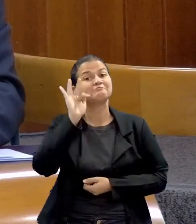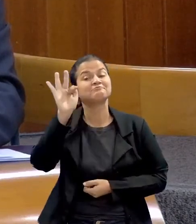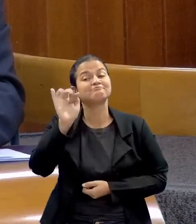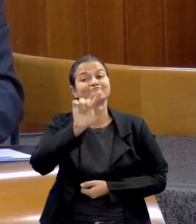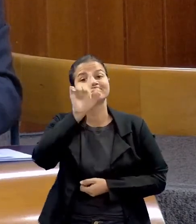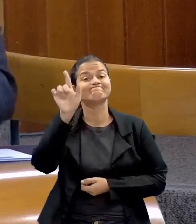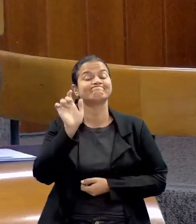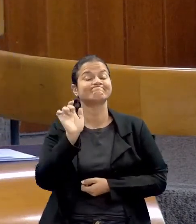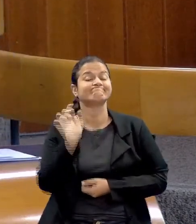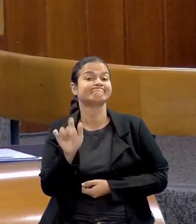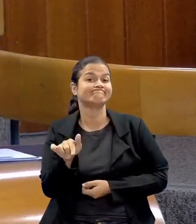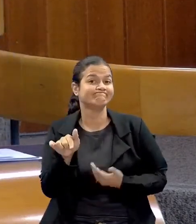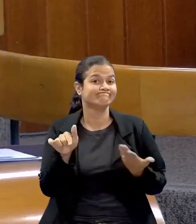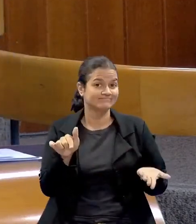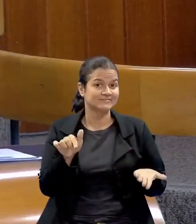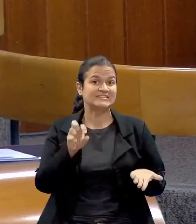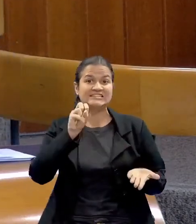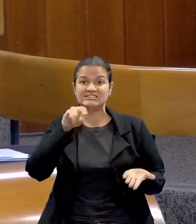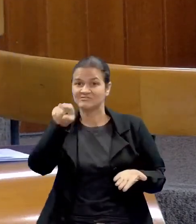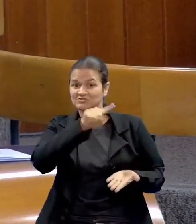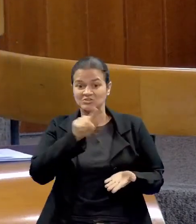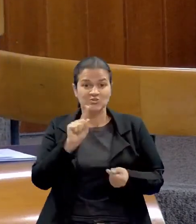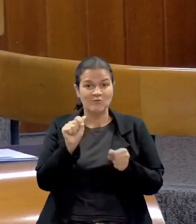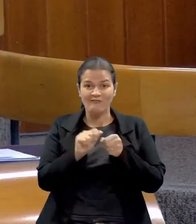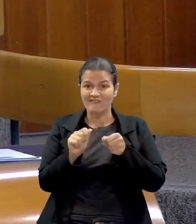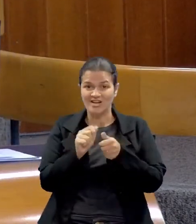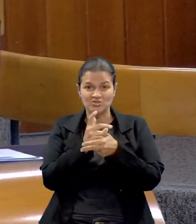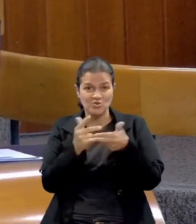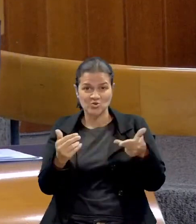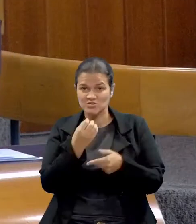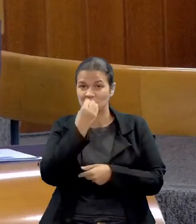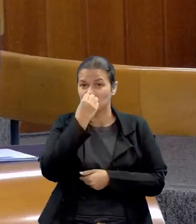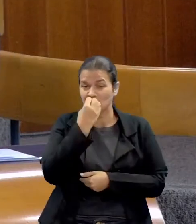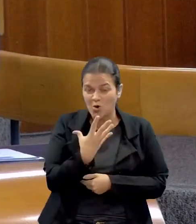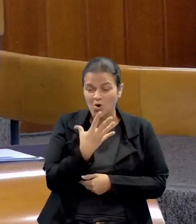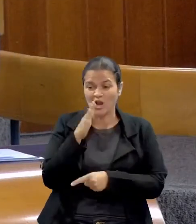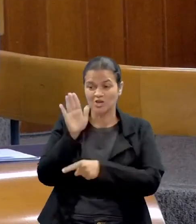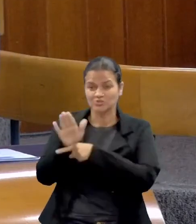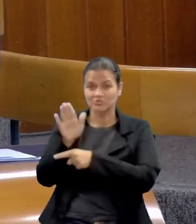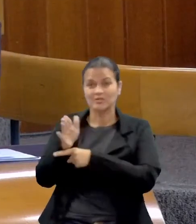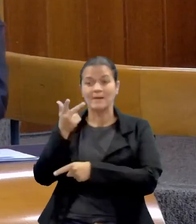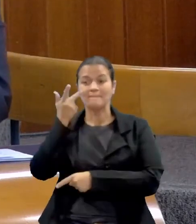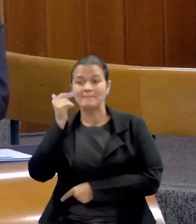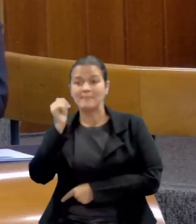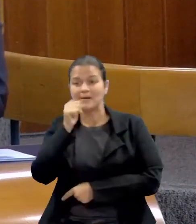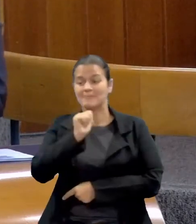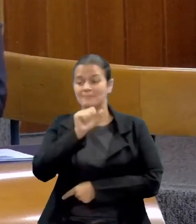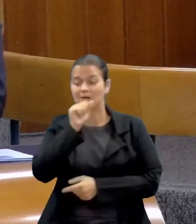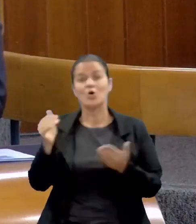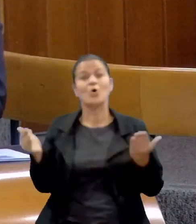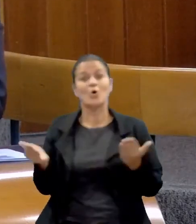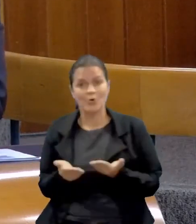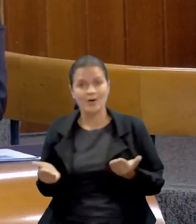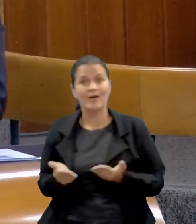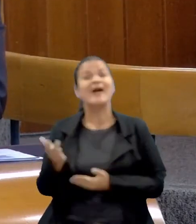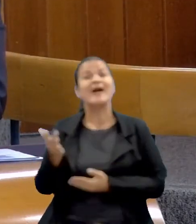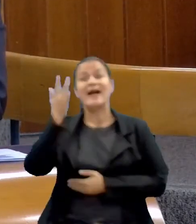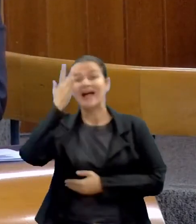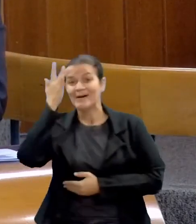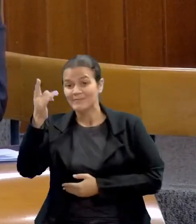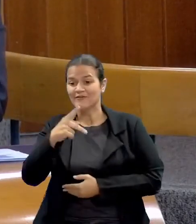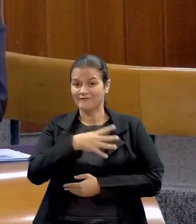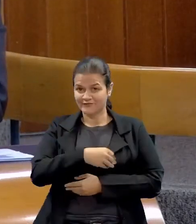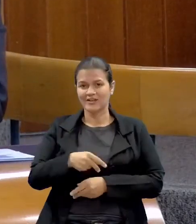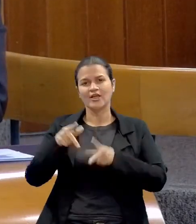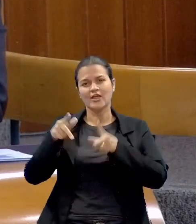gente. Se você não pratica o bem para seus pais, seus avós hoje, amanhã seus filhos vão fazer a mesma coisa